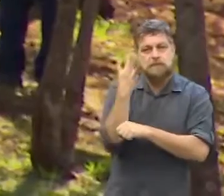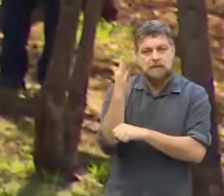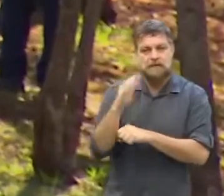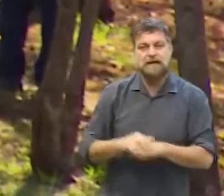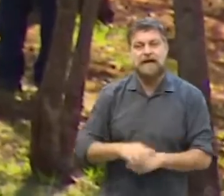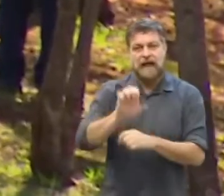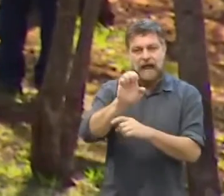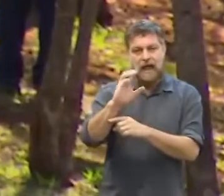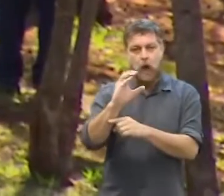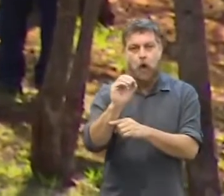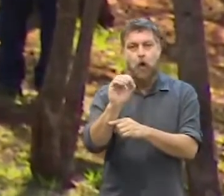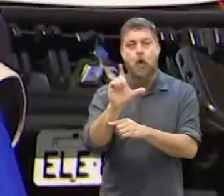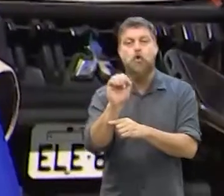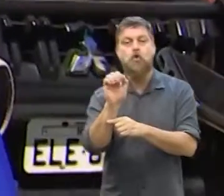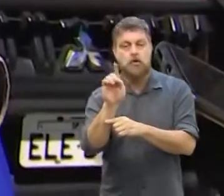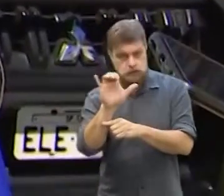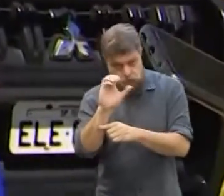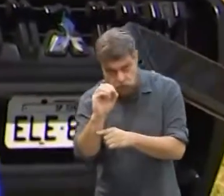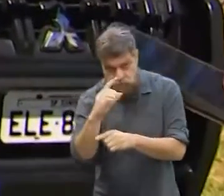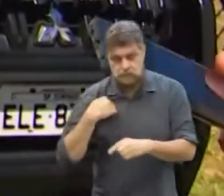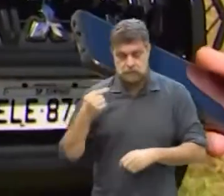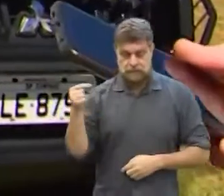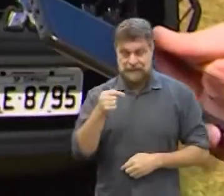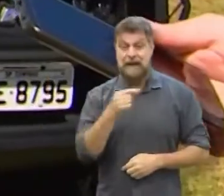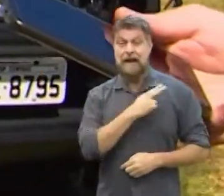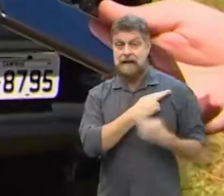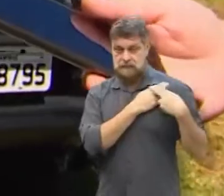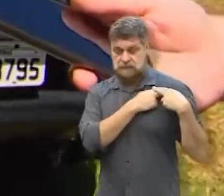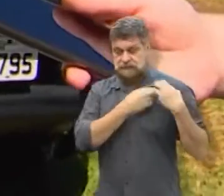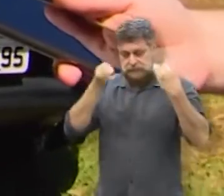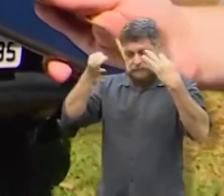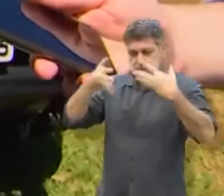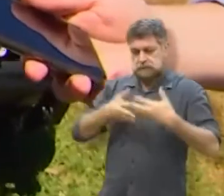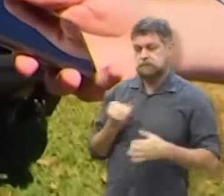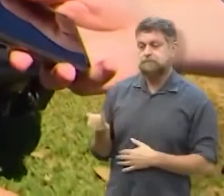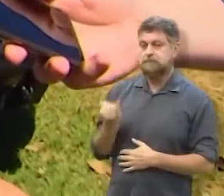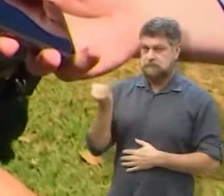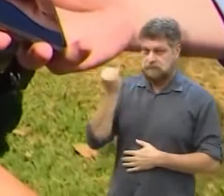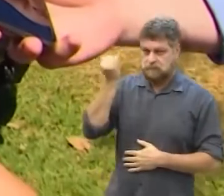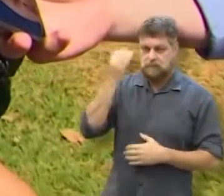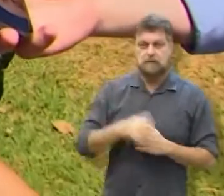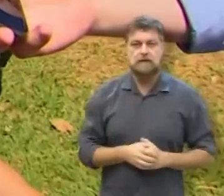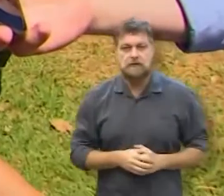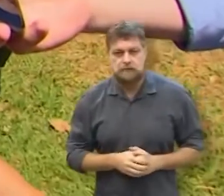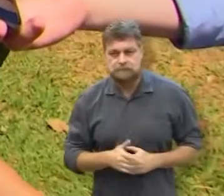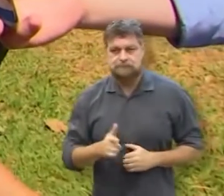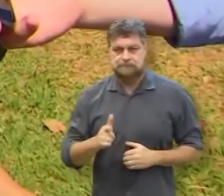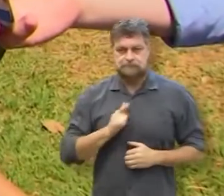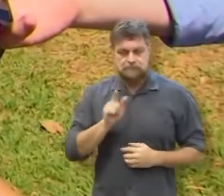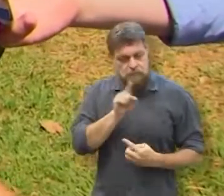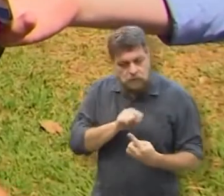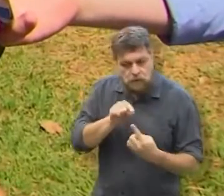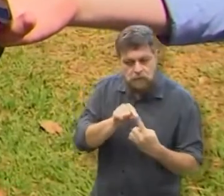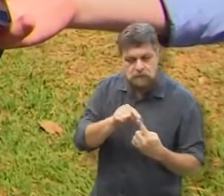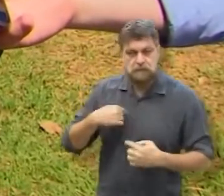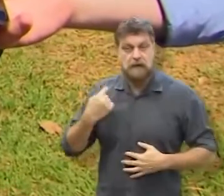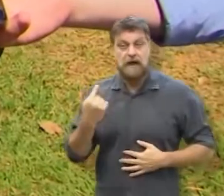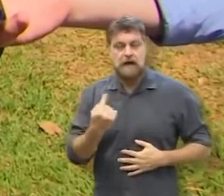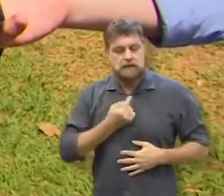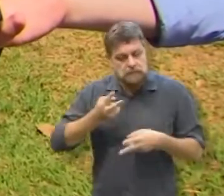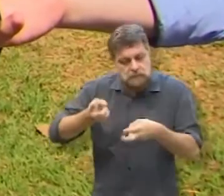Monsenhor Emílio José Salim. A coordenadora da Vigilância de Zoonoses contou a importância do projeto. Ela traz para a